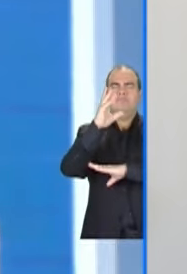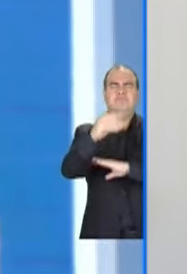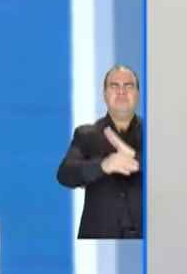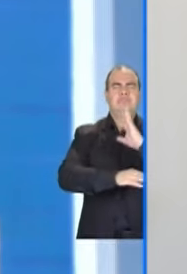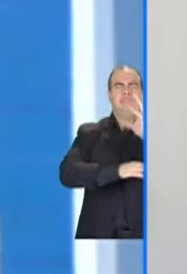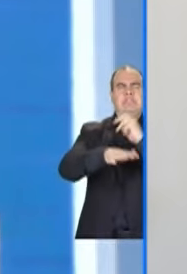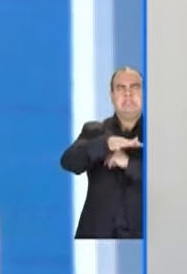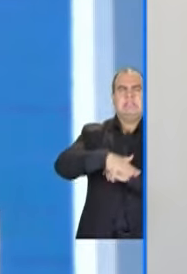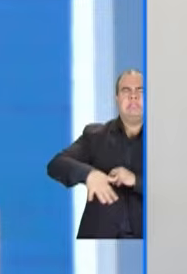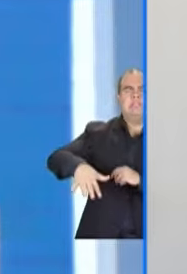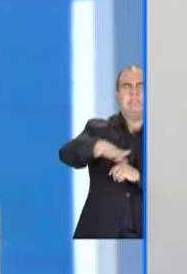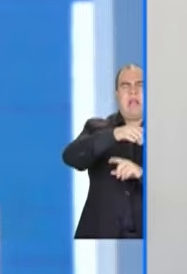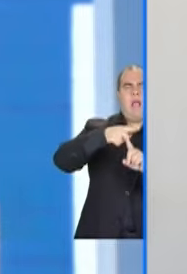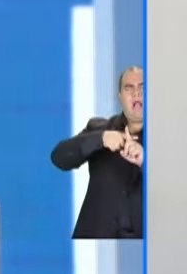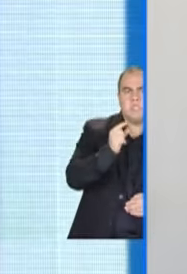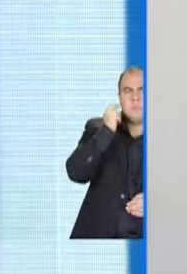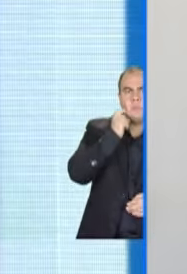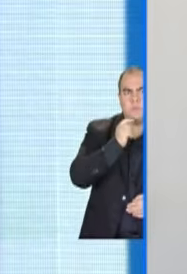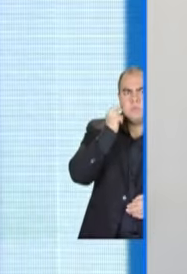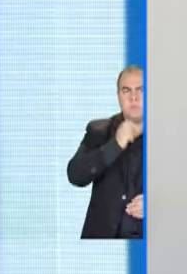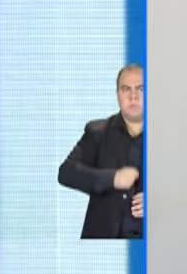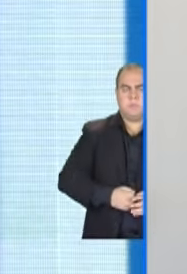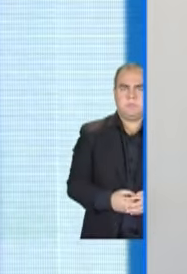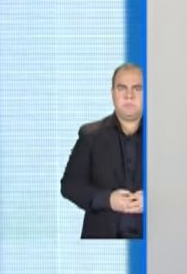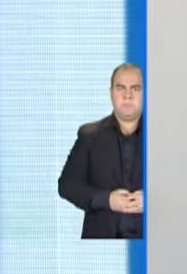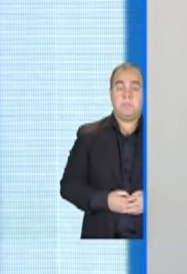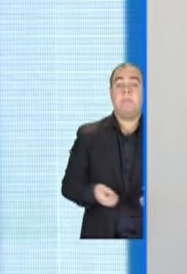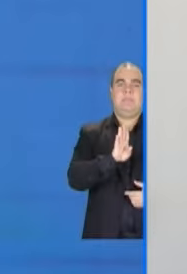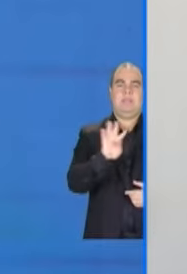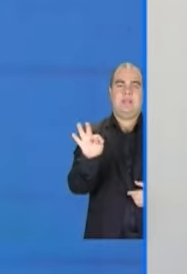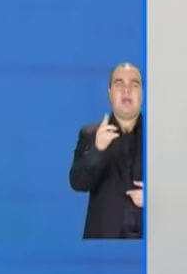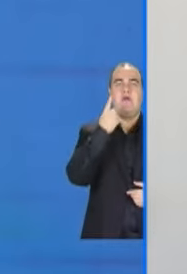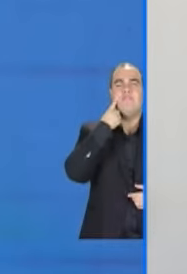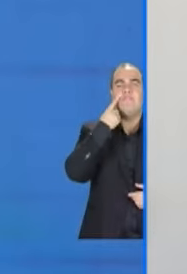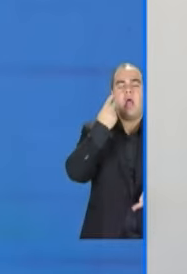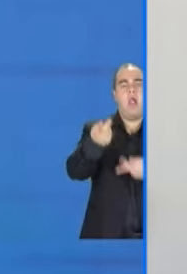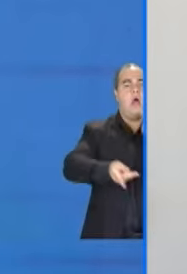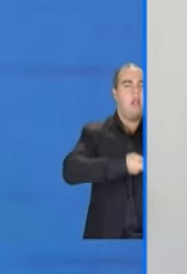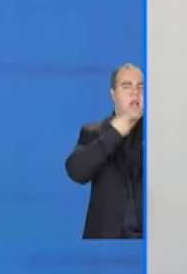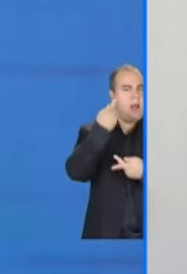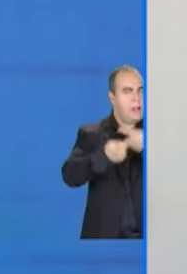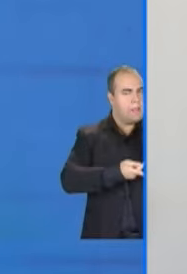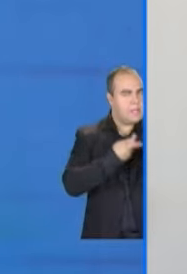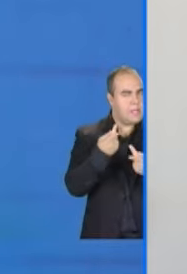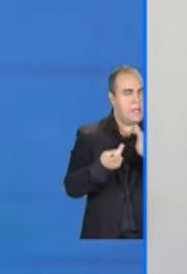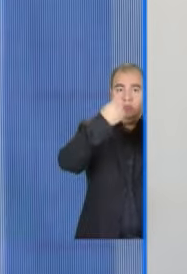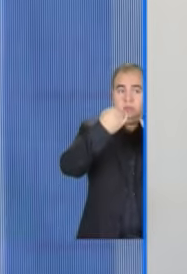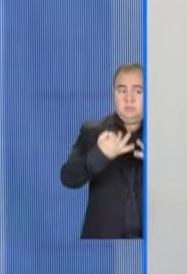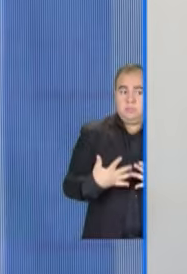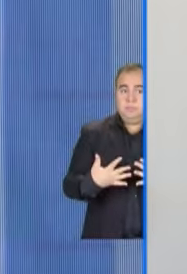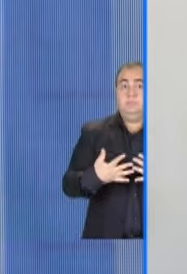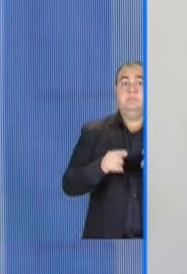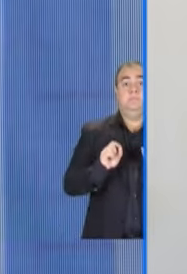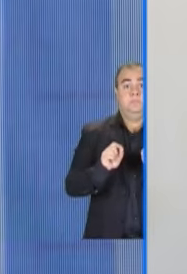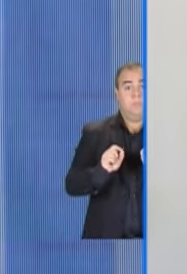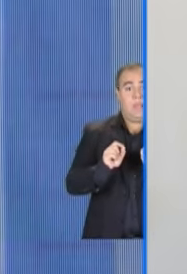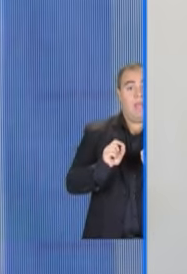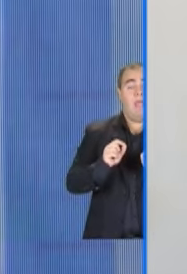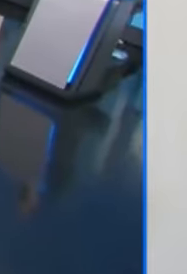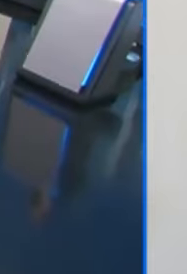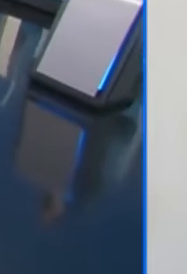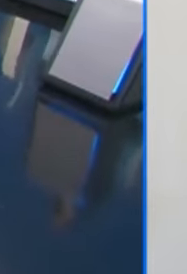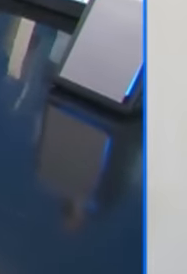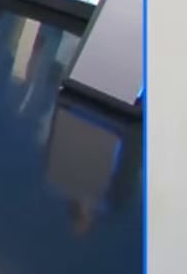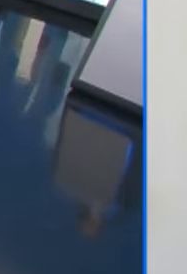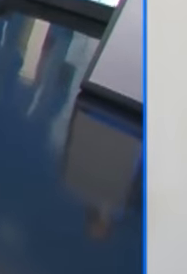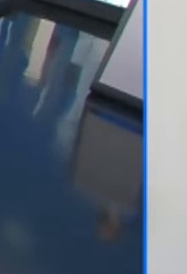Quem que eles tendem a apoiar. Se é que vão apoiar alguém, essa vai ser a grande batalha. Essa batalha de segundo turno já